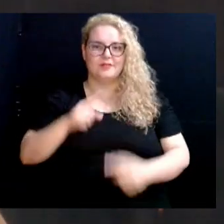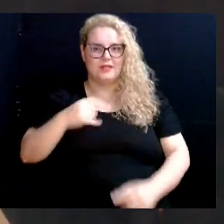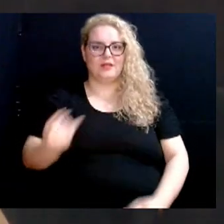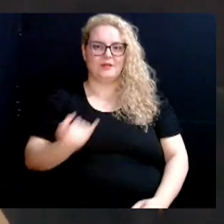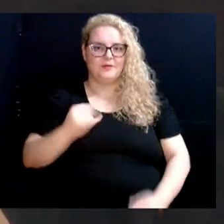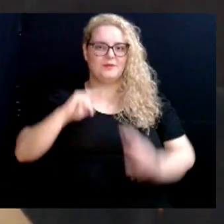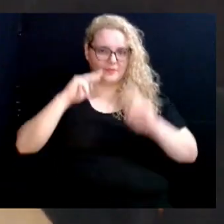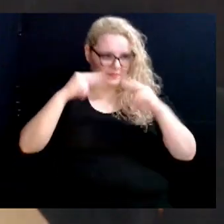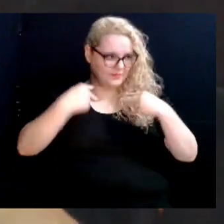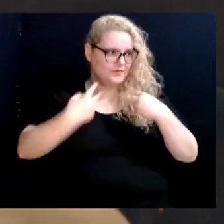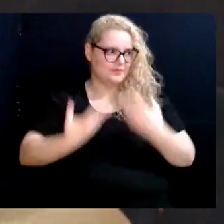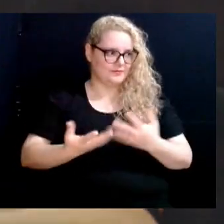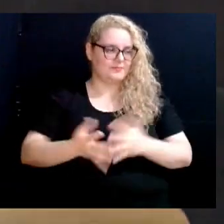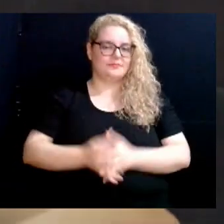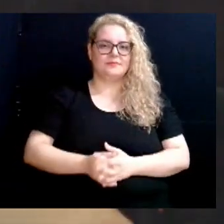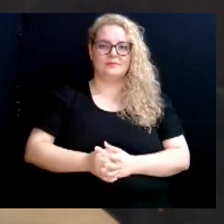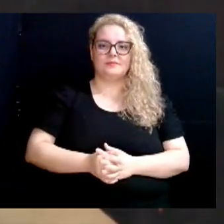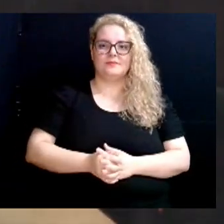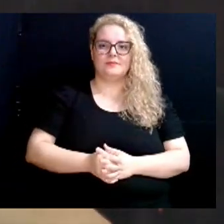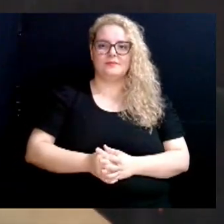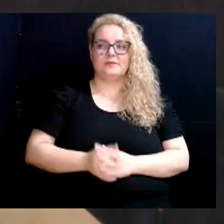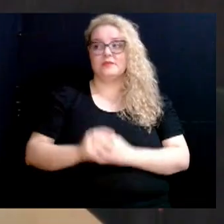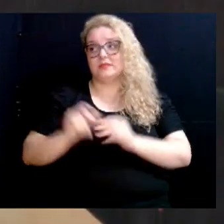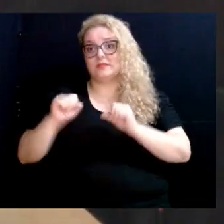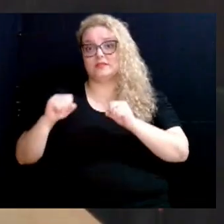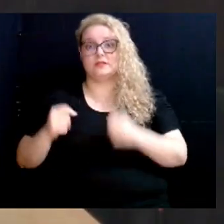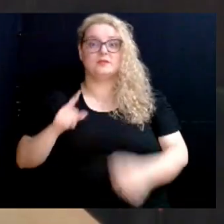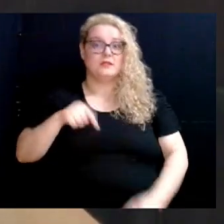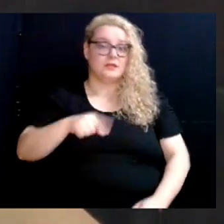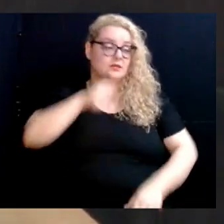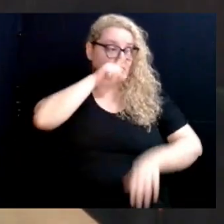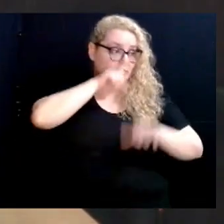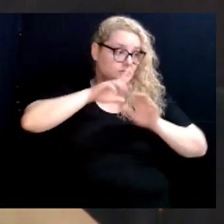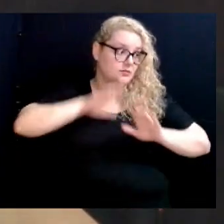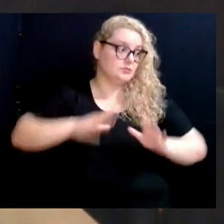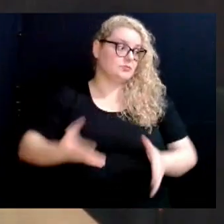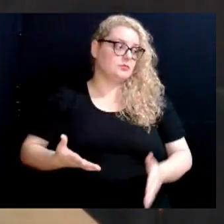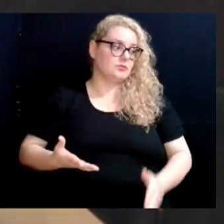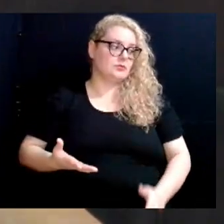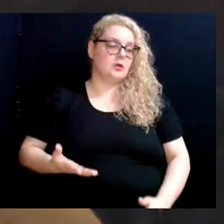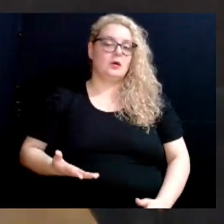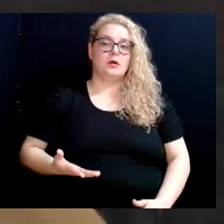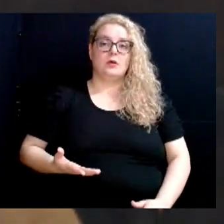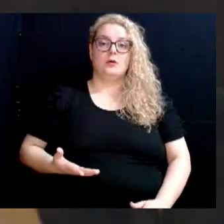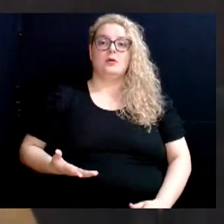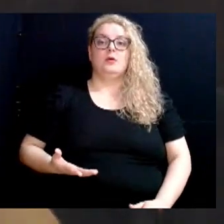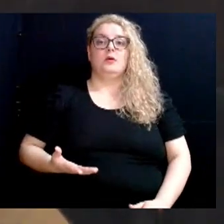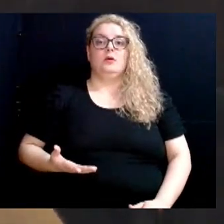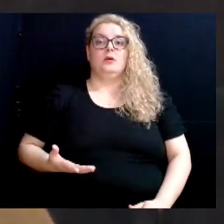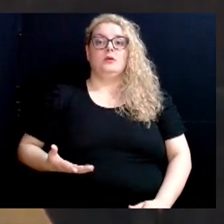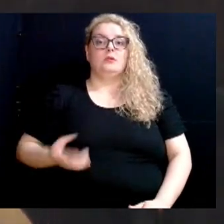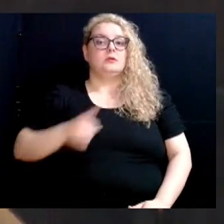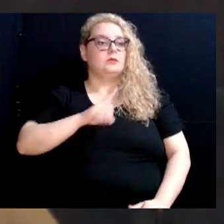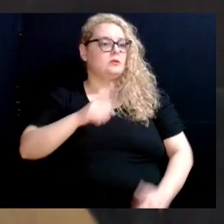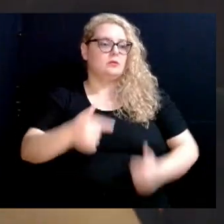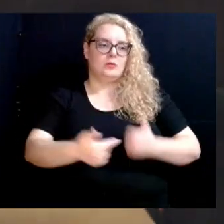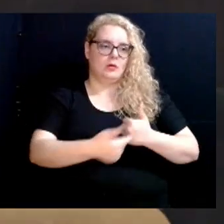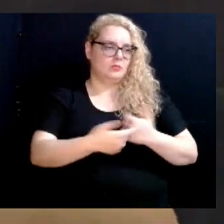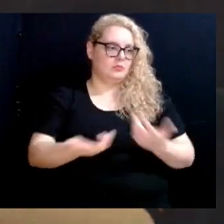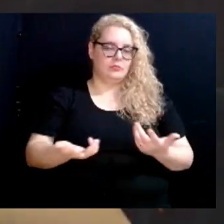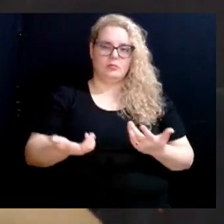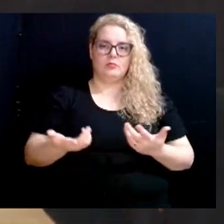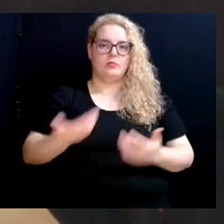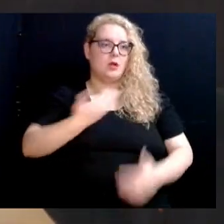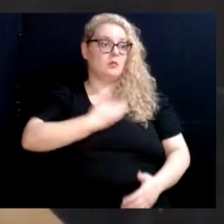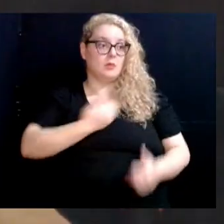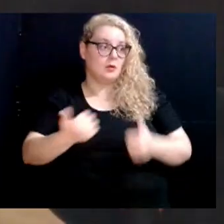vista. Sim, sabe? sim. E é isso que a gente tem que tomar cuidado. As pessoas, elas não... se elas não curtiram, até amigas próximas, ou